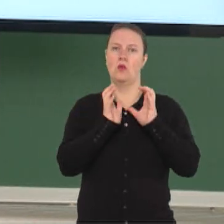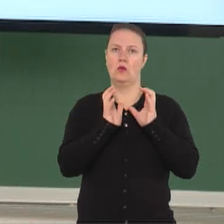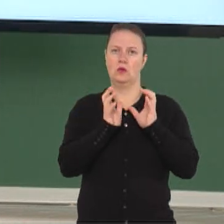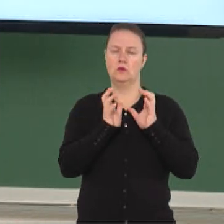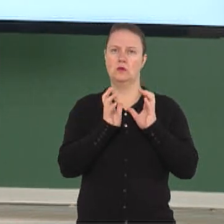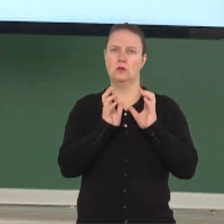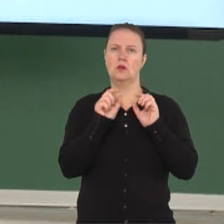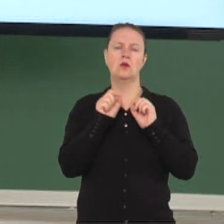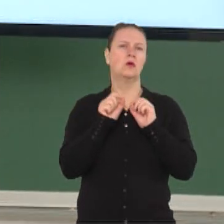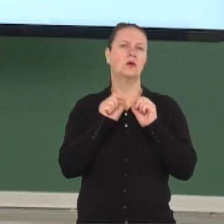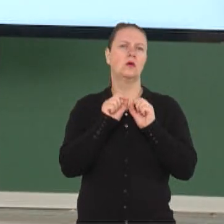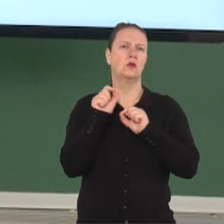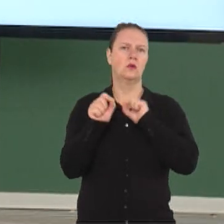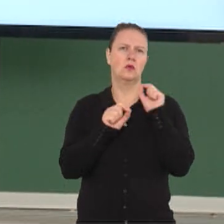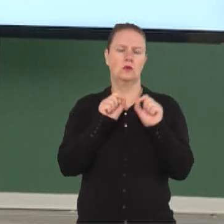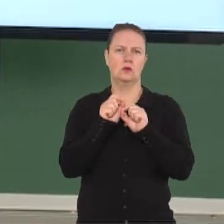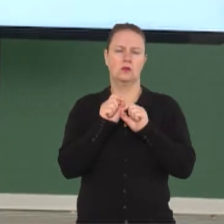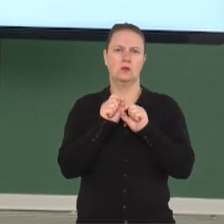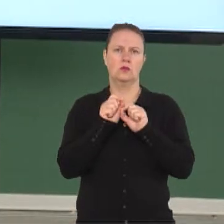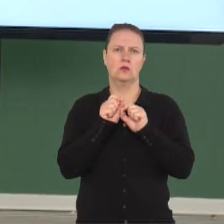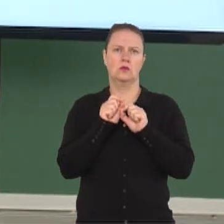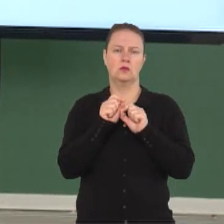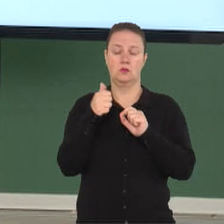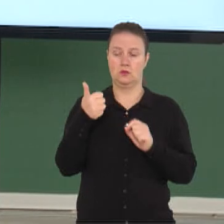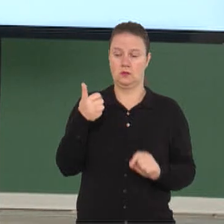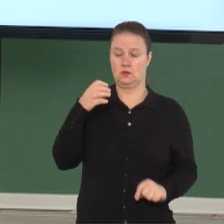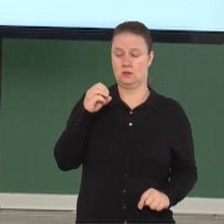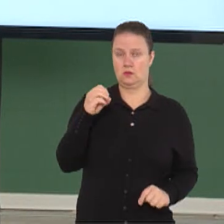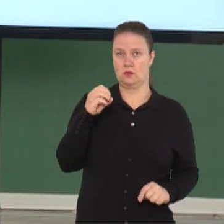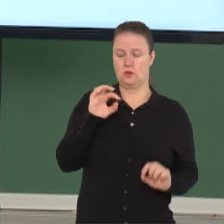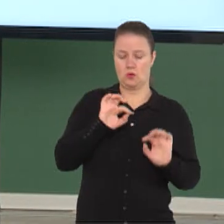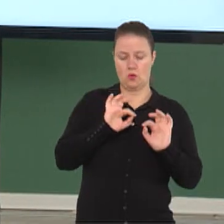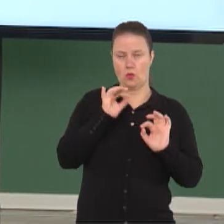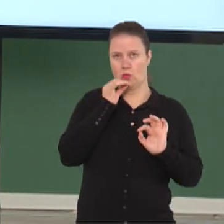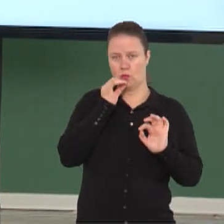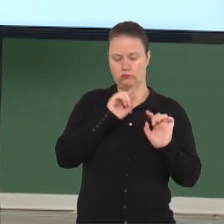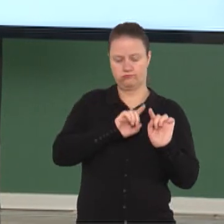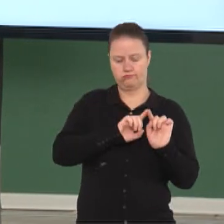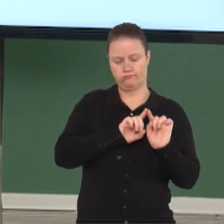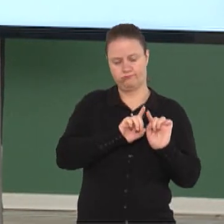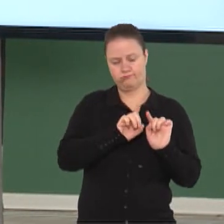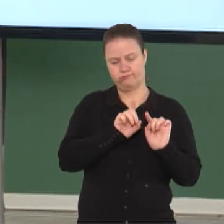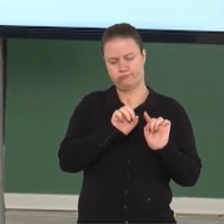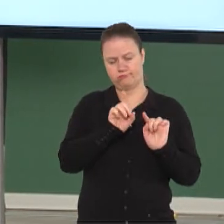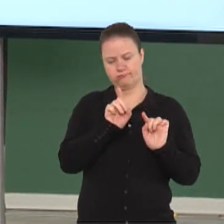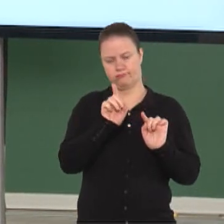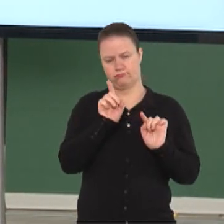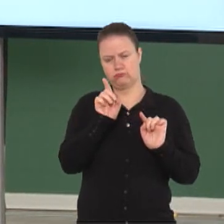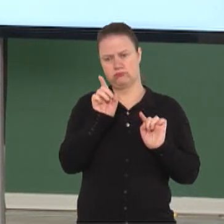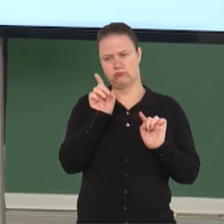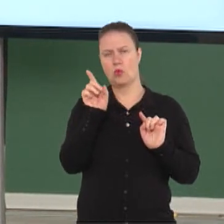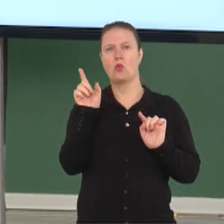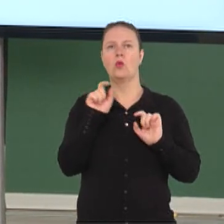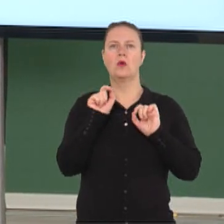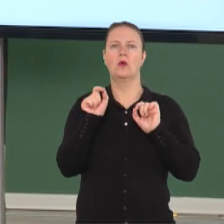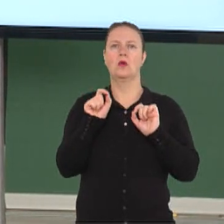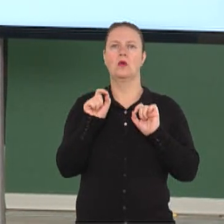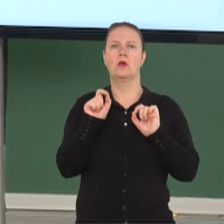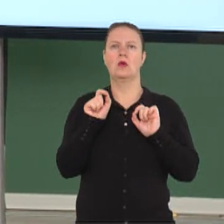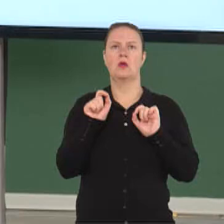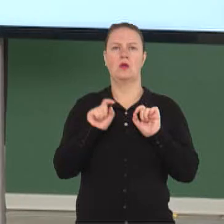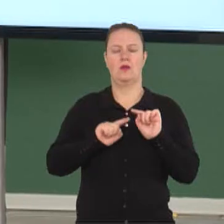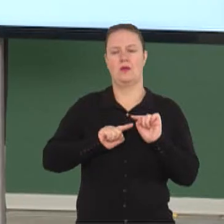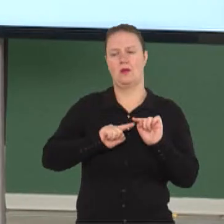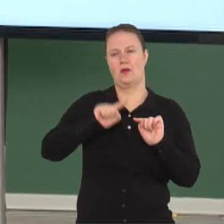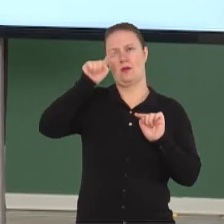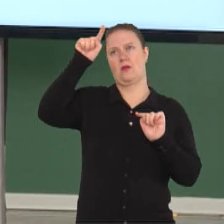ela faz uma trajetória simétrica em relação ao ponto mais alto que ela atinge, né? A bola ela não vai, chega no ponto mais